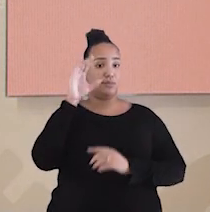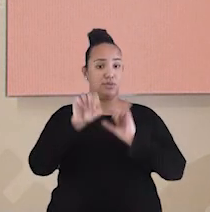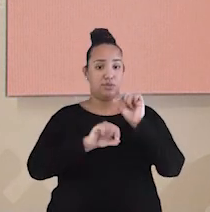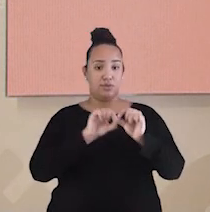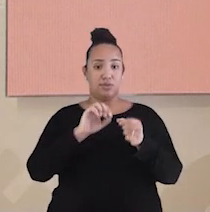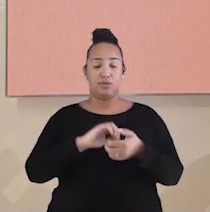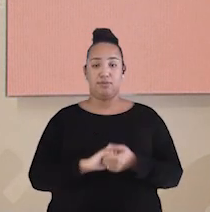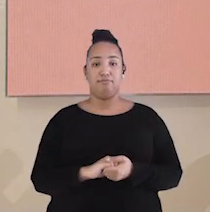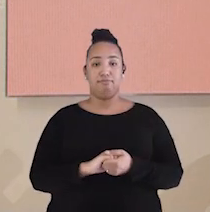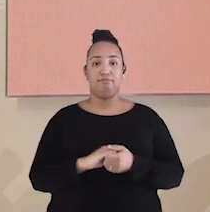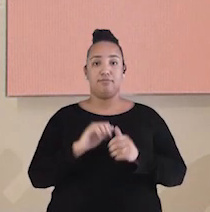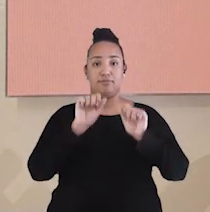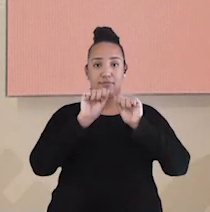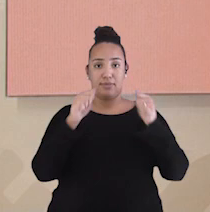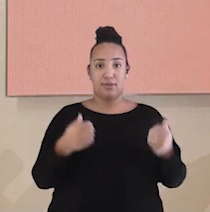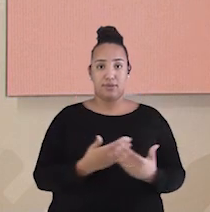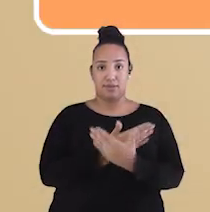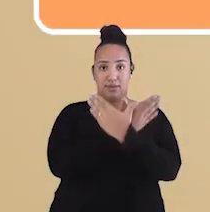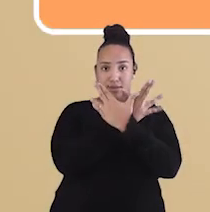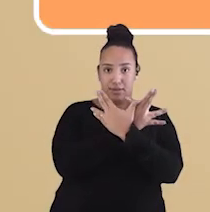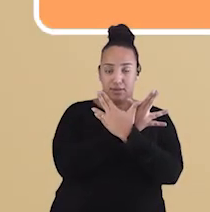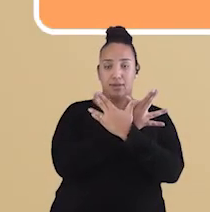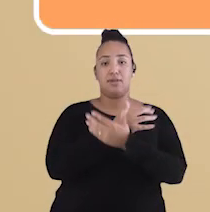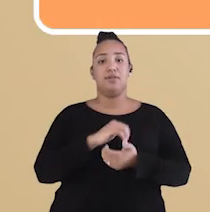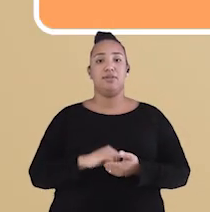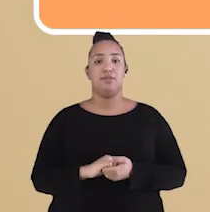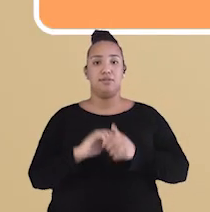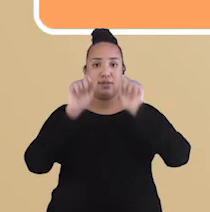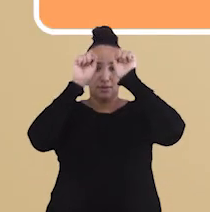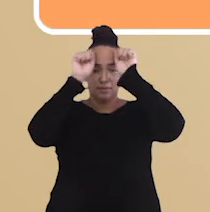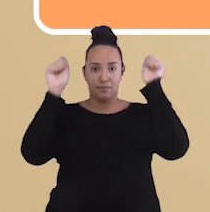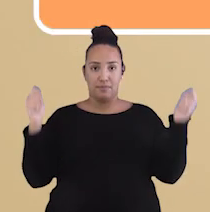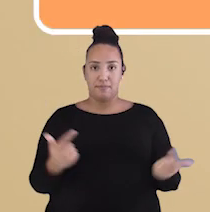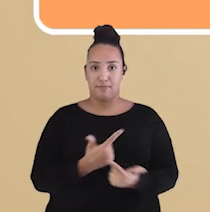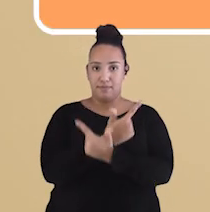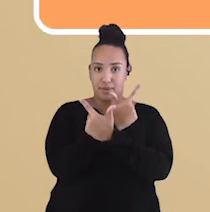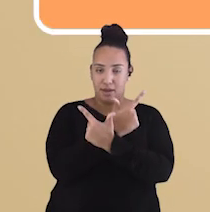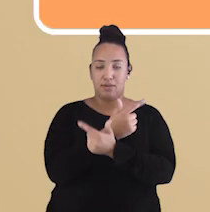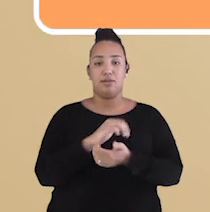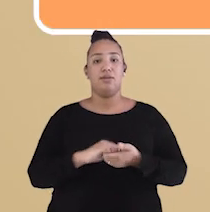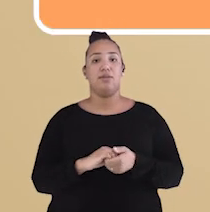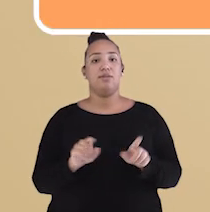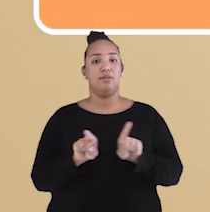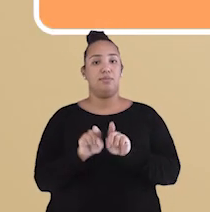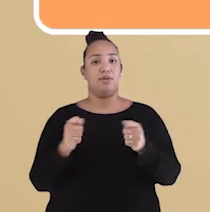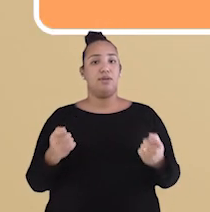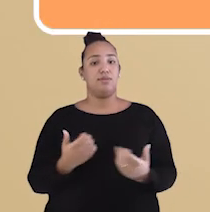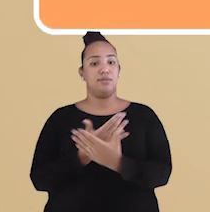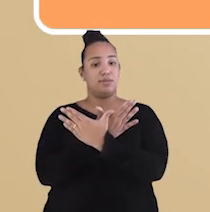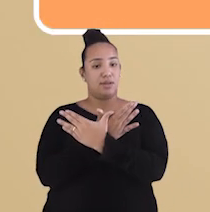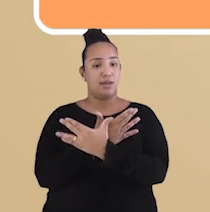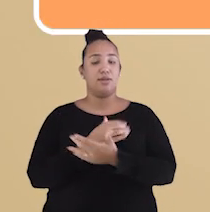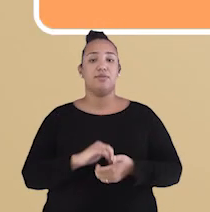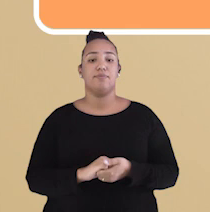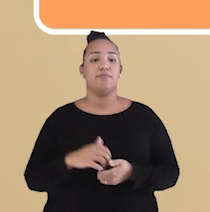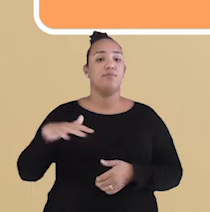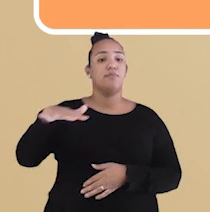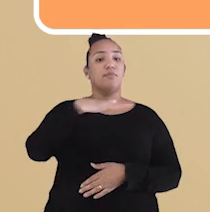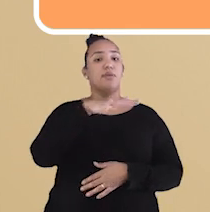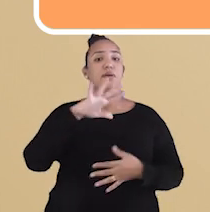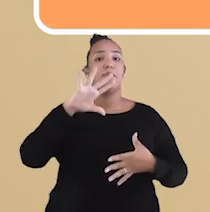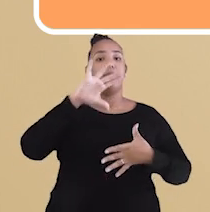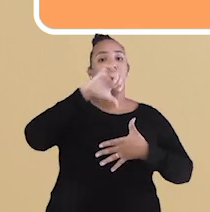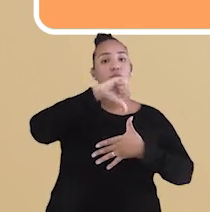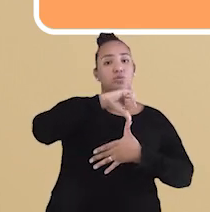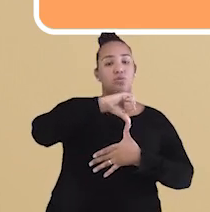são os incas, maias e astecas, e eles estavam presentes na maior parte da América do Sul e Central e alguns